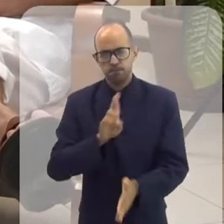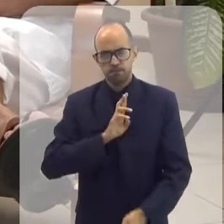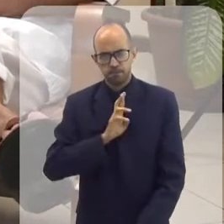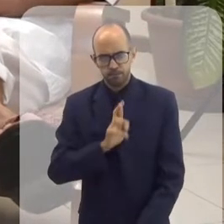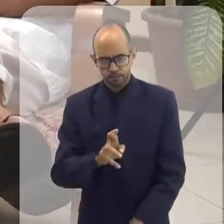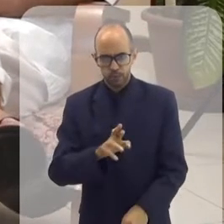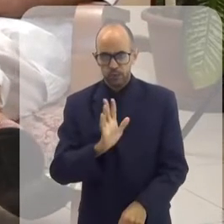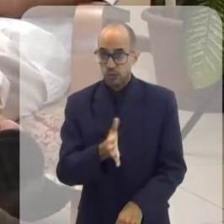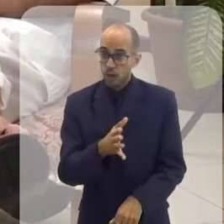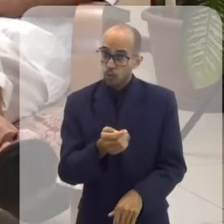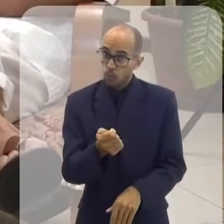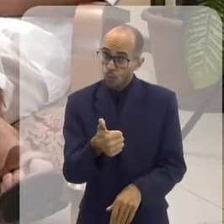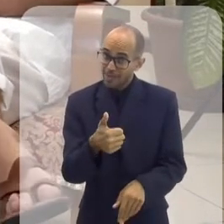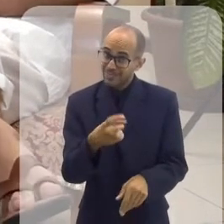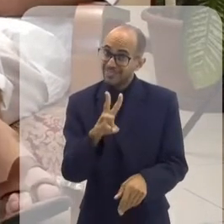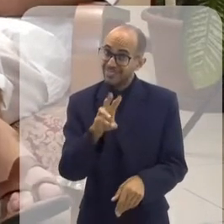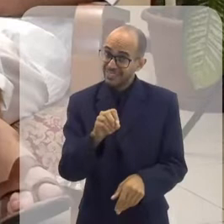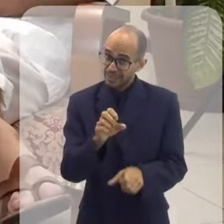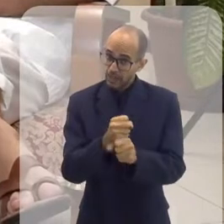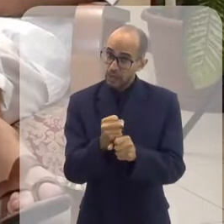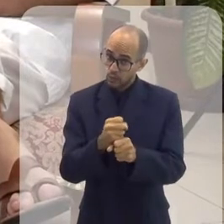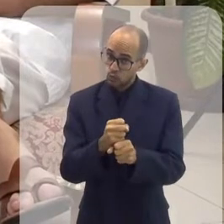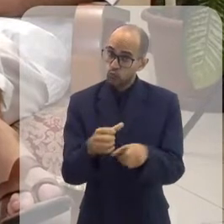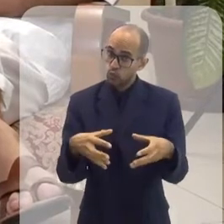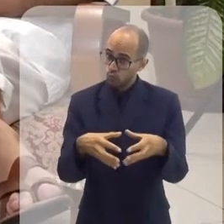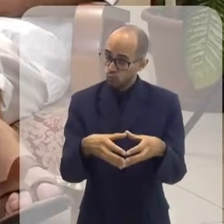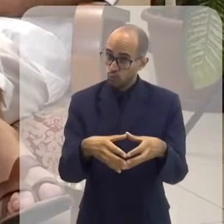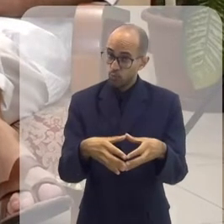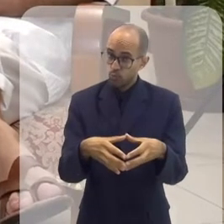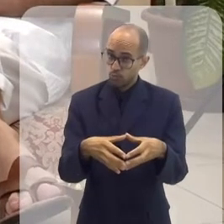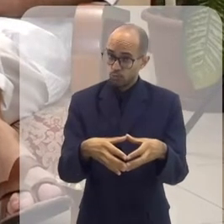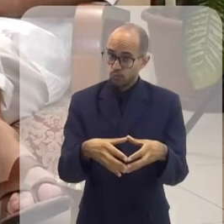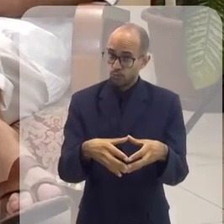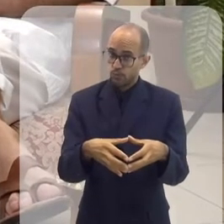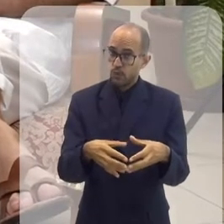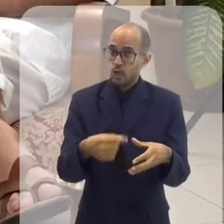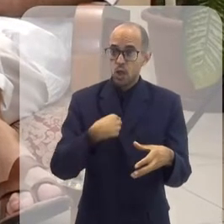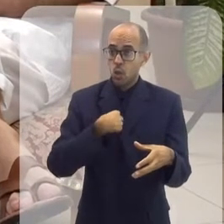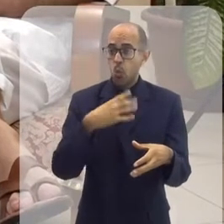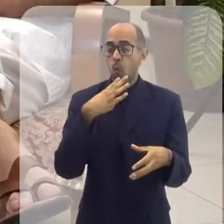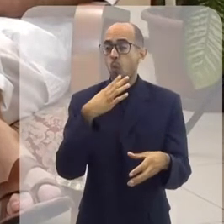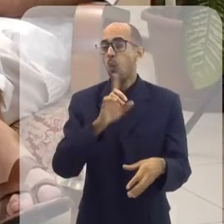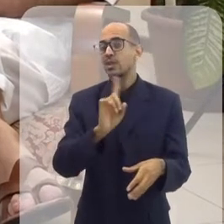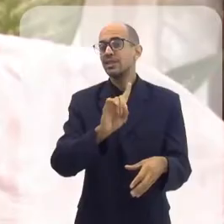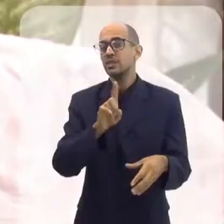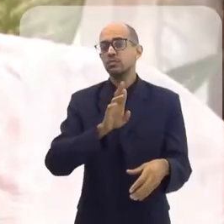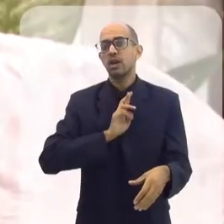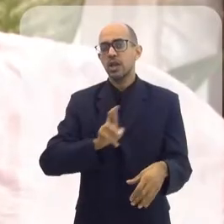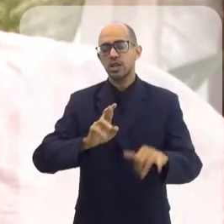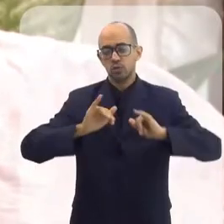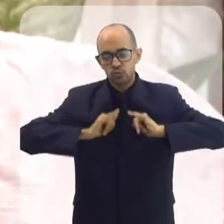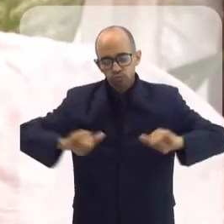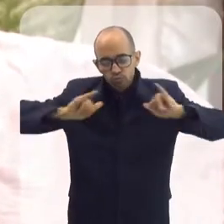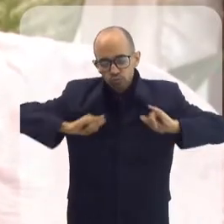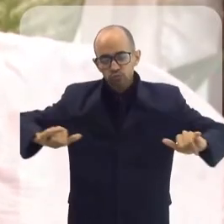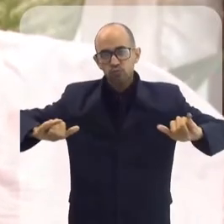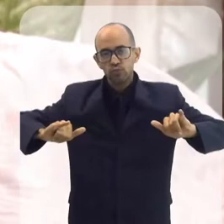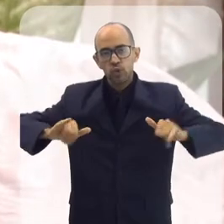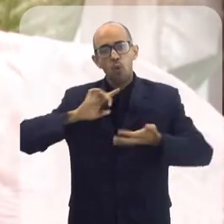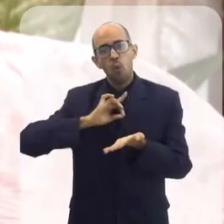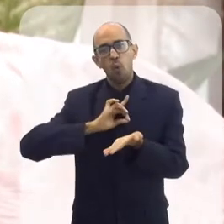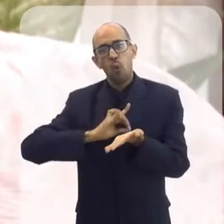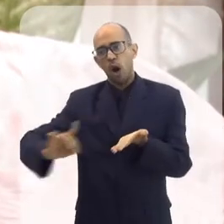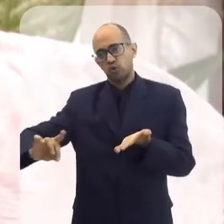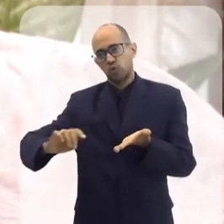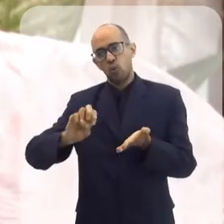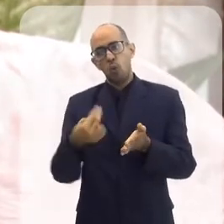que tem quase 30 anos e eu não conheço nenhuma religião que pro pai biológico nenhum